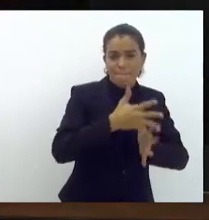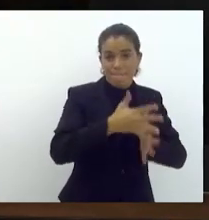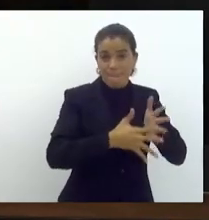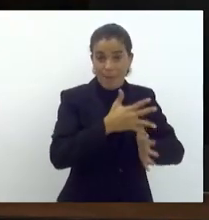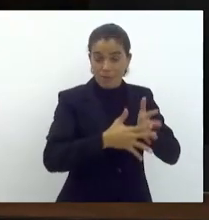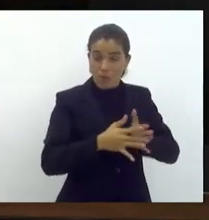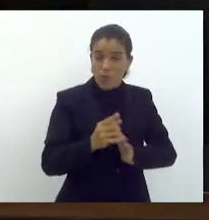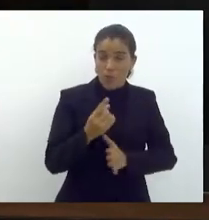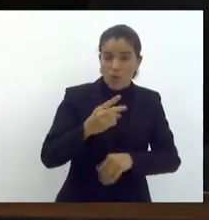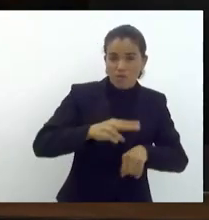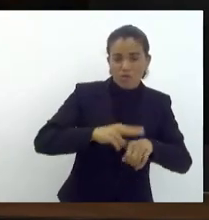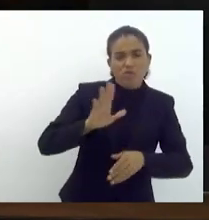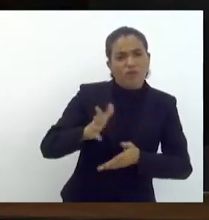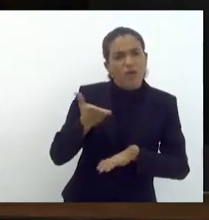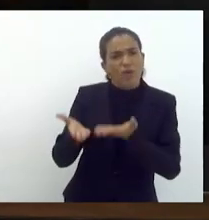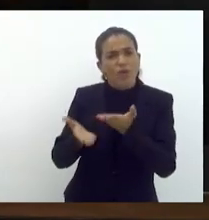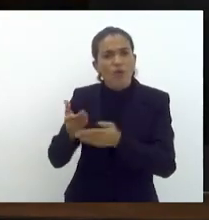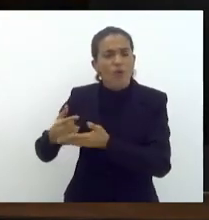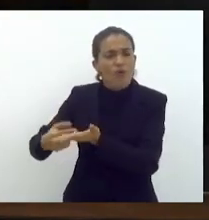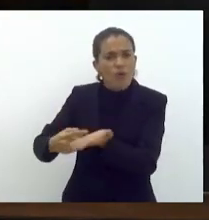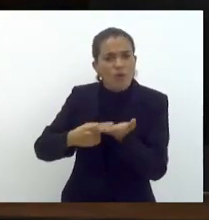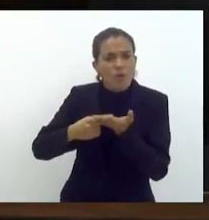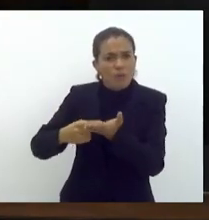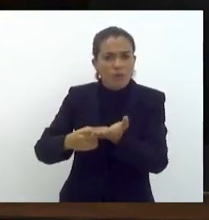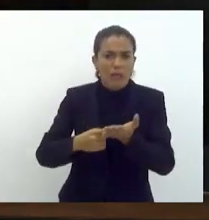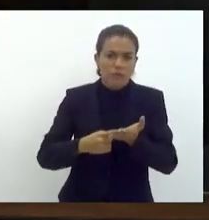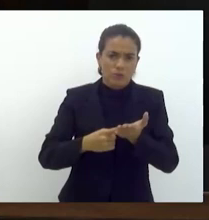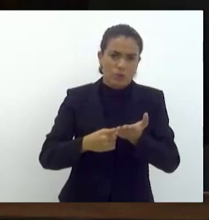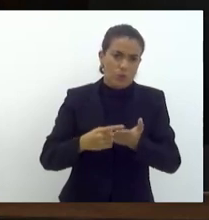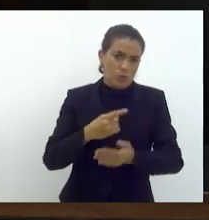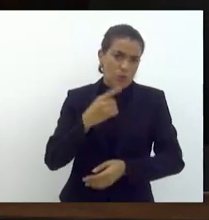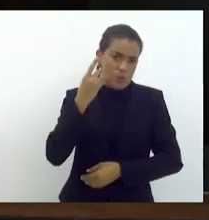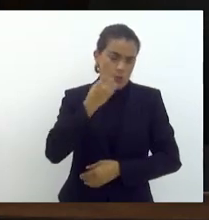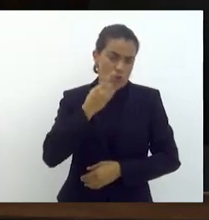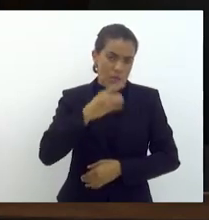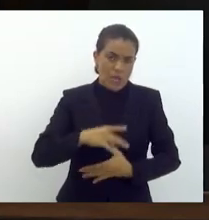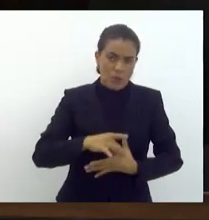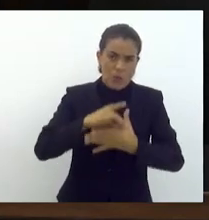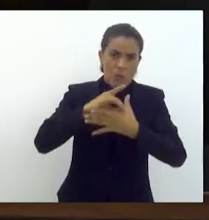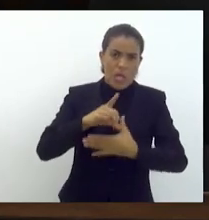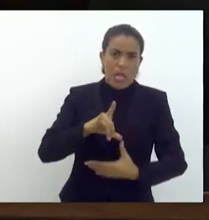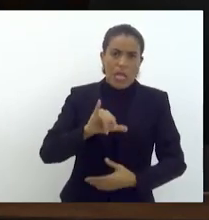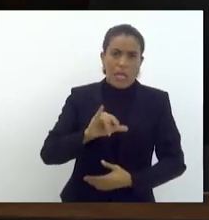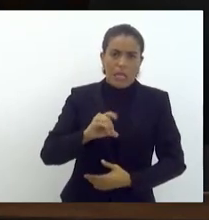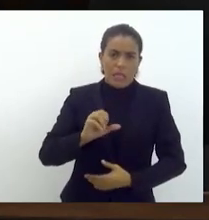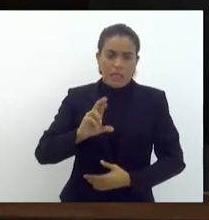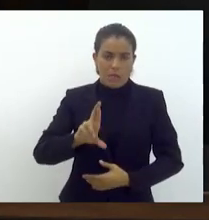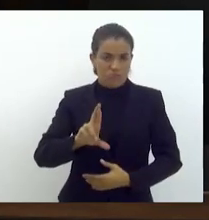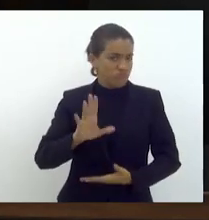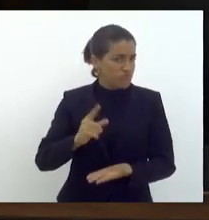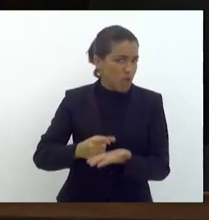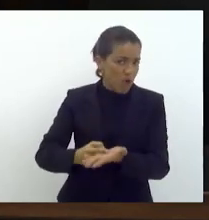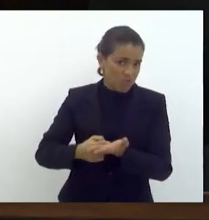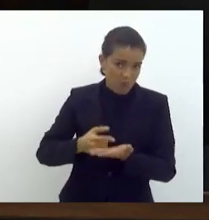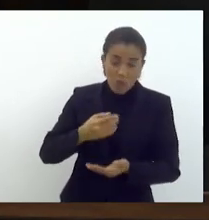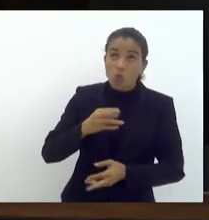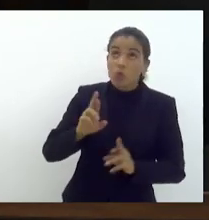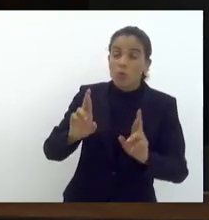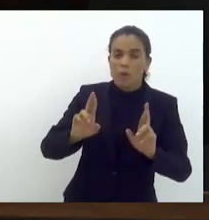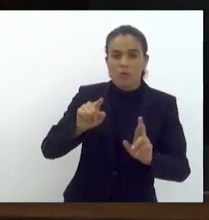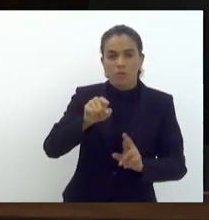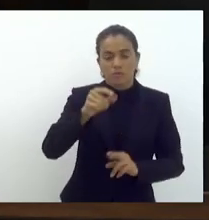então uma vez que já foi tratado com a maioria dos deputados dos líderes a gente vai seguir o que tá acordado Espero que o senhor entenda